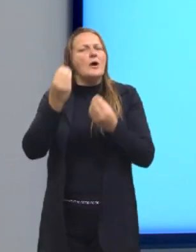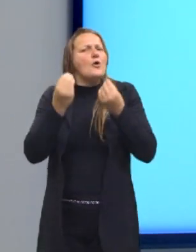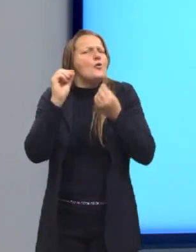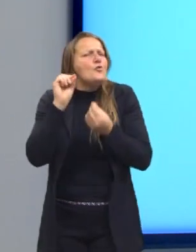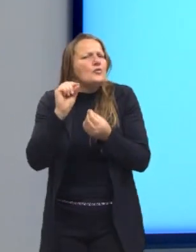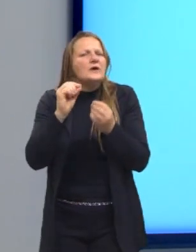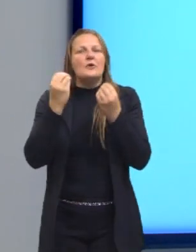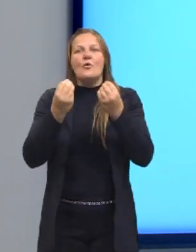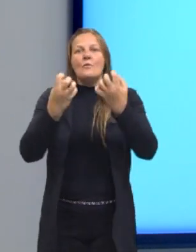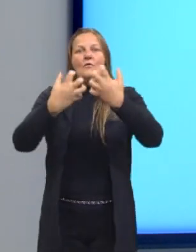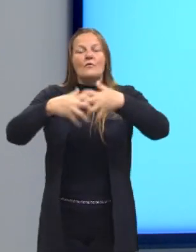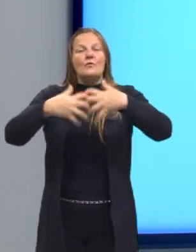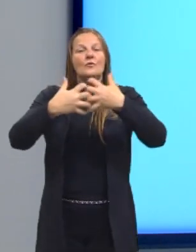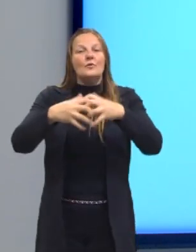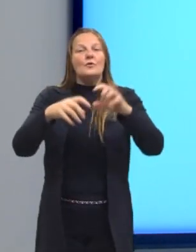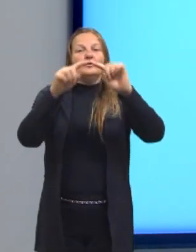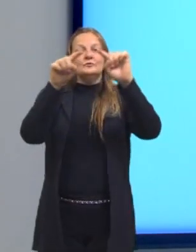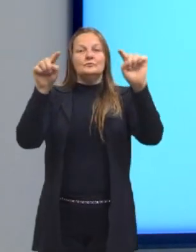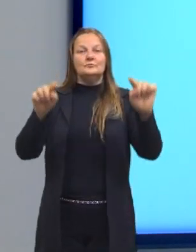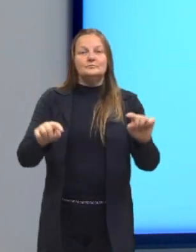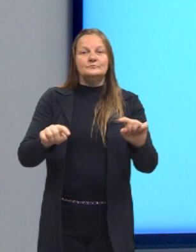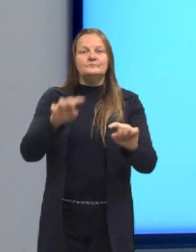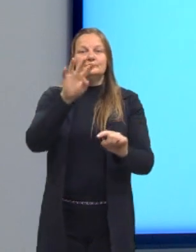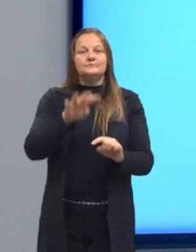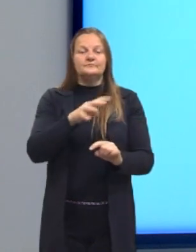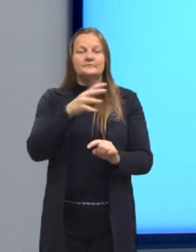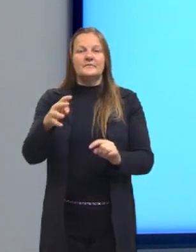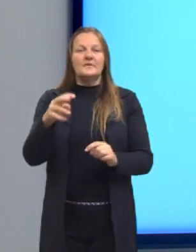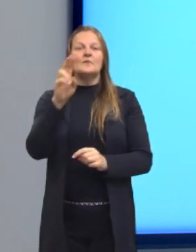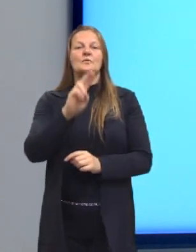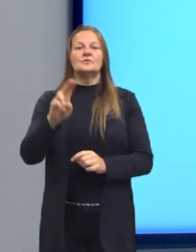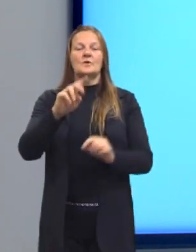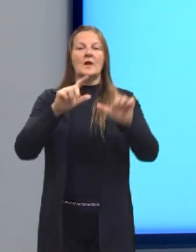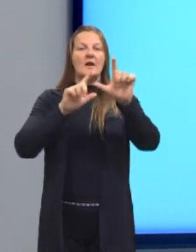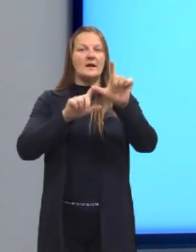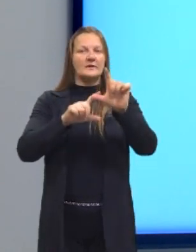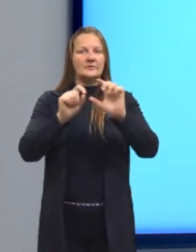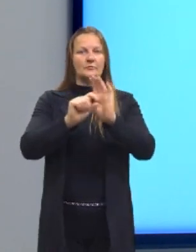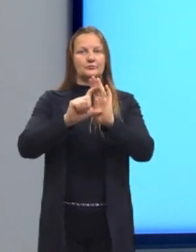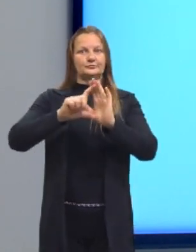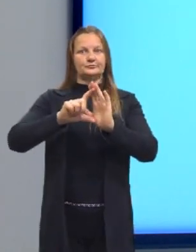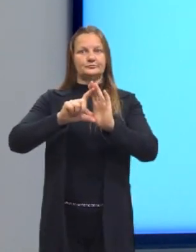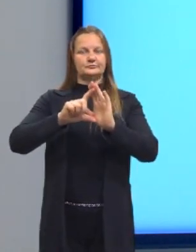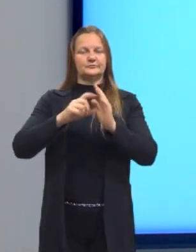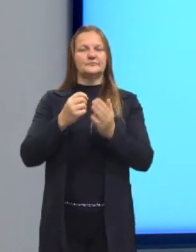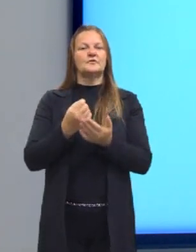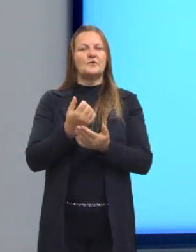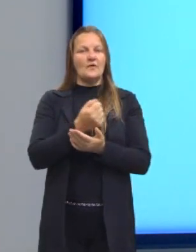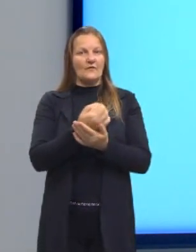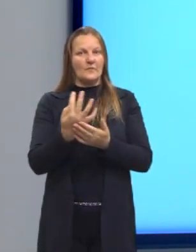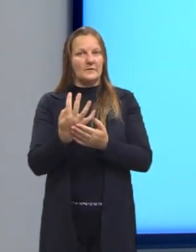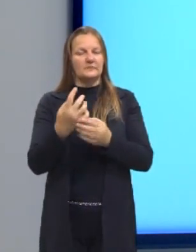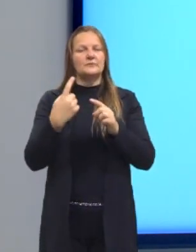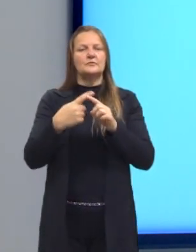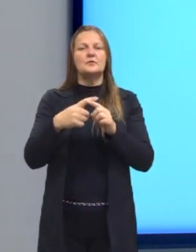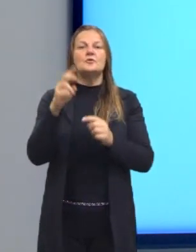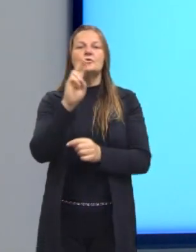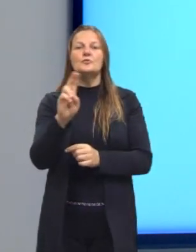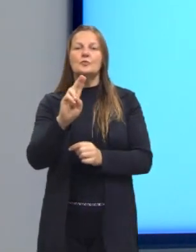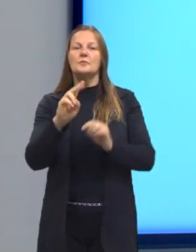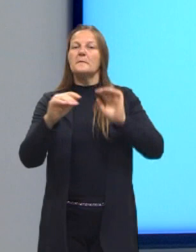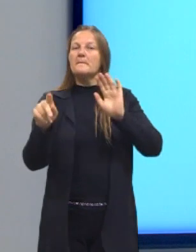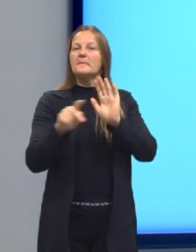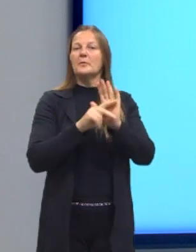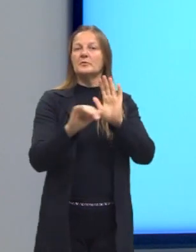que que é uma matriz então primeira coisa nós utilizamos as letras maiúsculas do nosso alfabeto para nomear